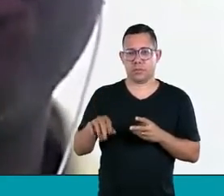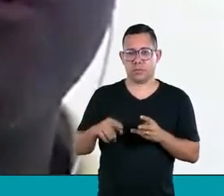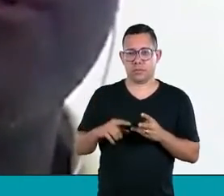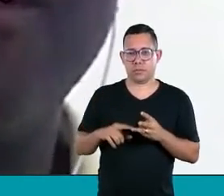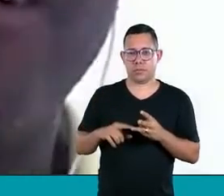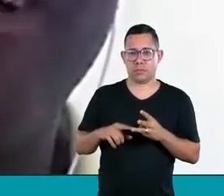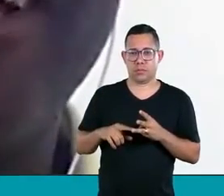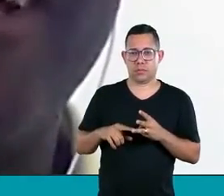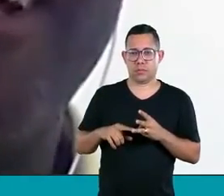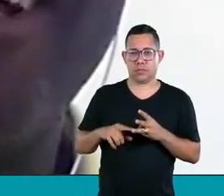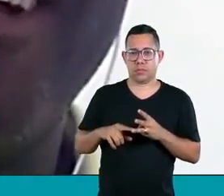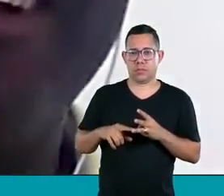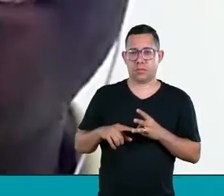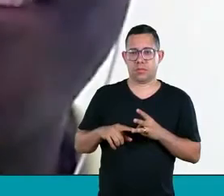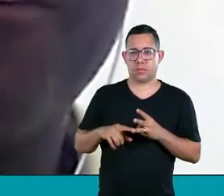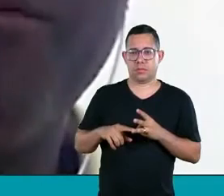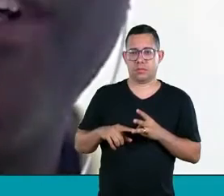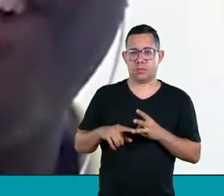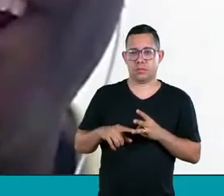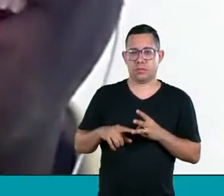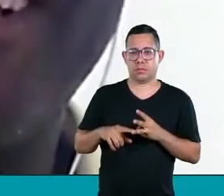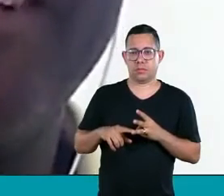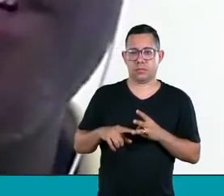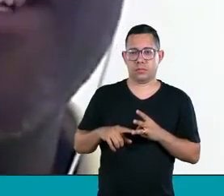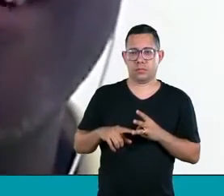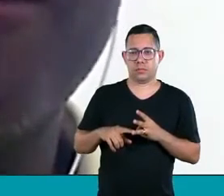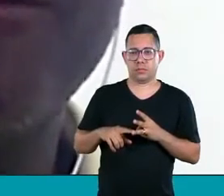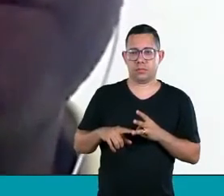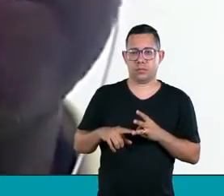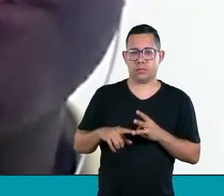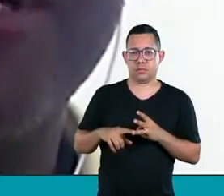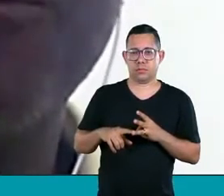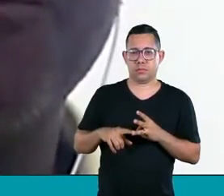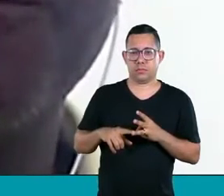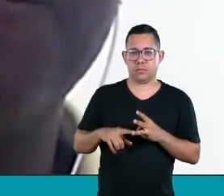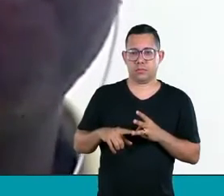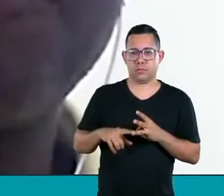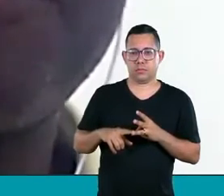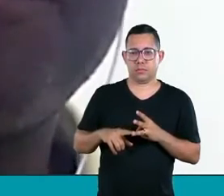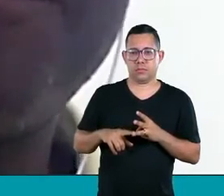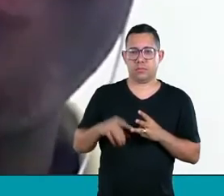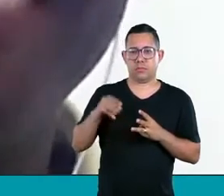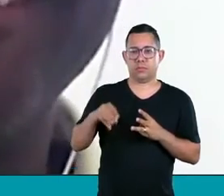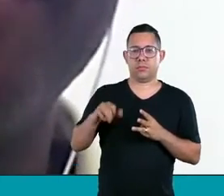o professor tá o nome André aqui, mas é o